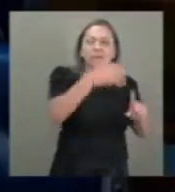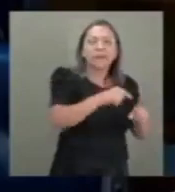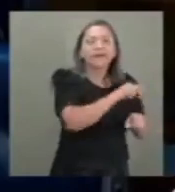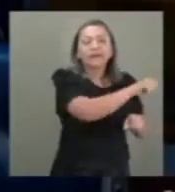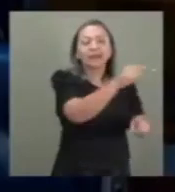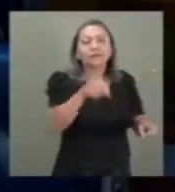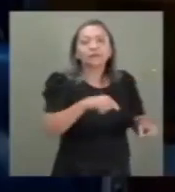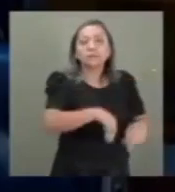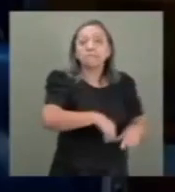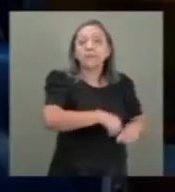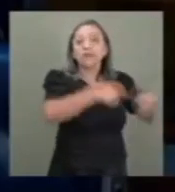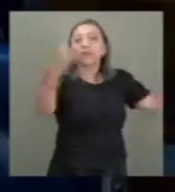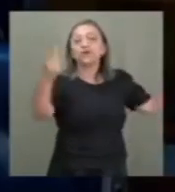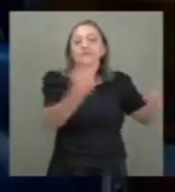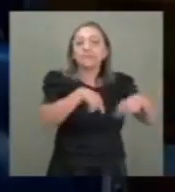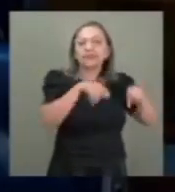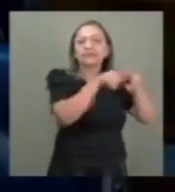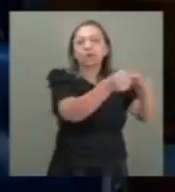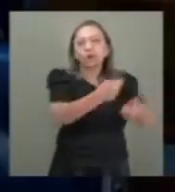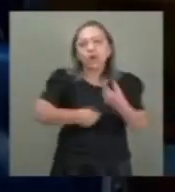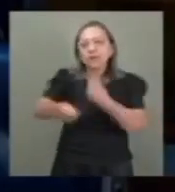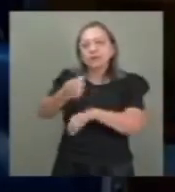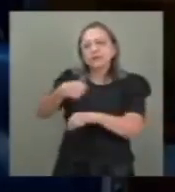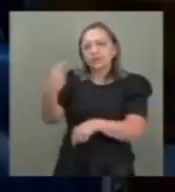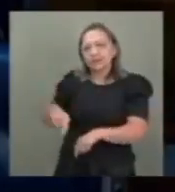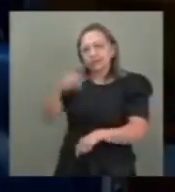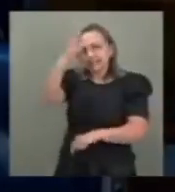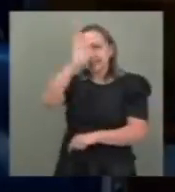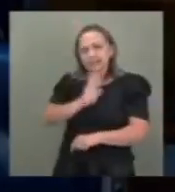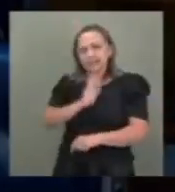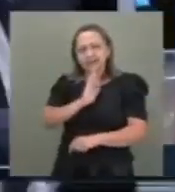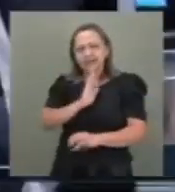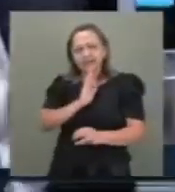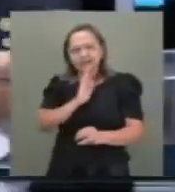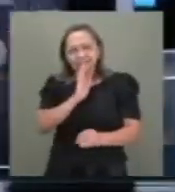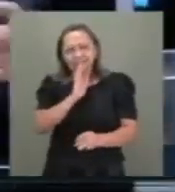os maiores parceiros comerciais desse país. Obrigado, presidente.